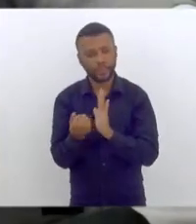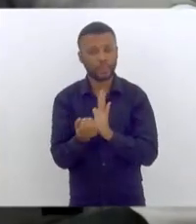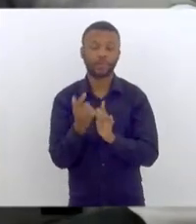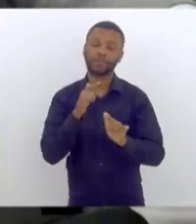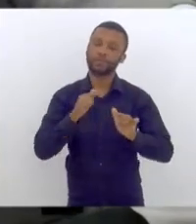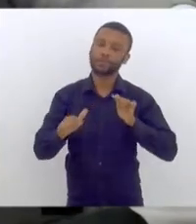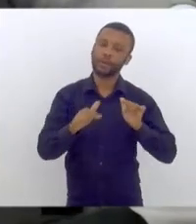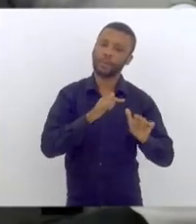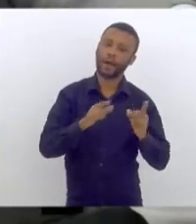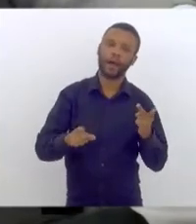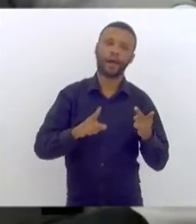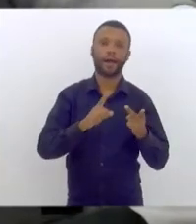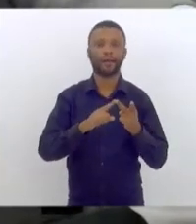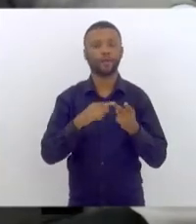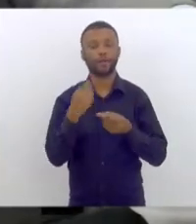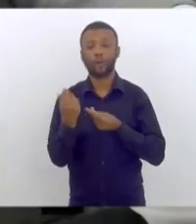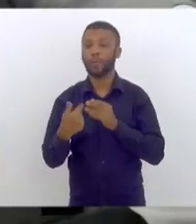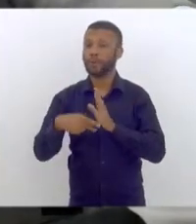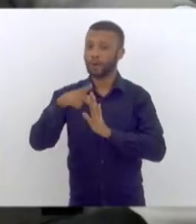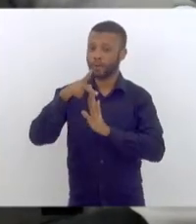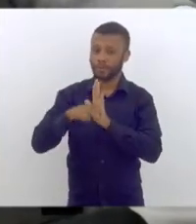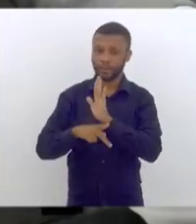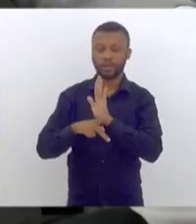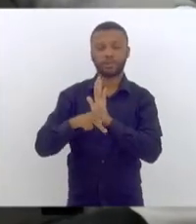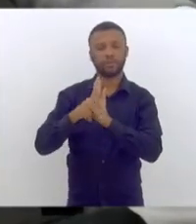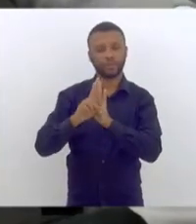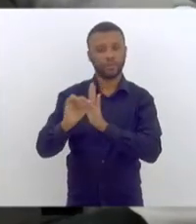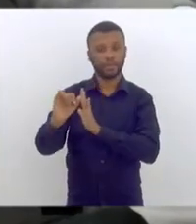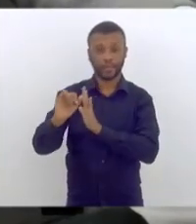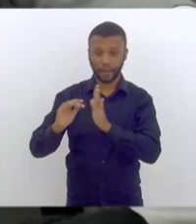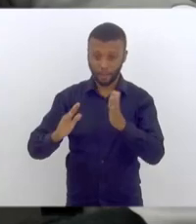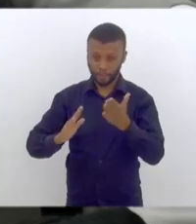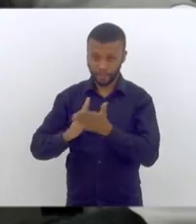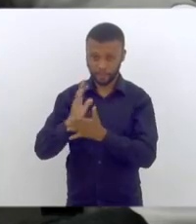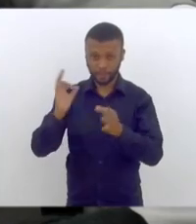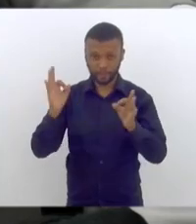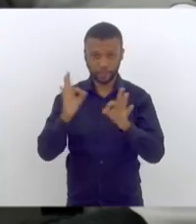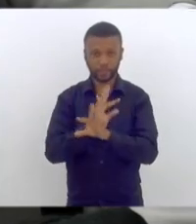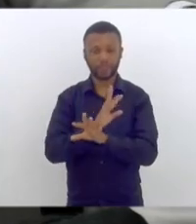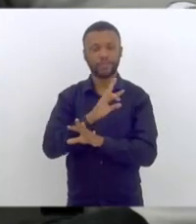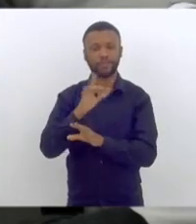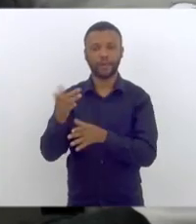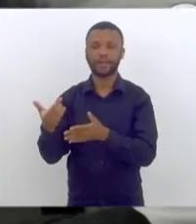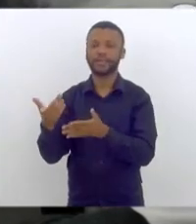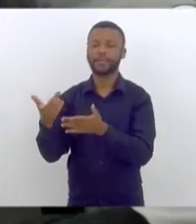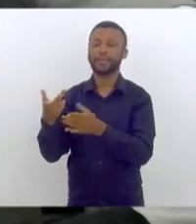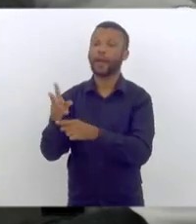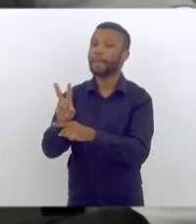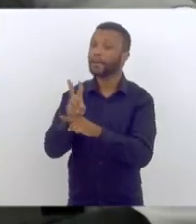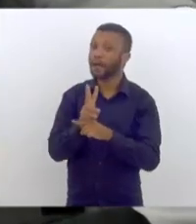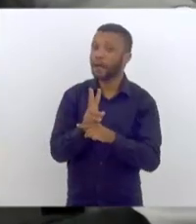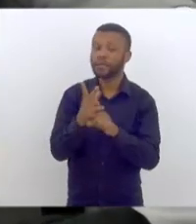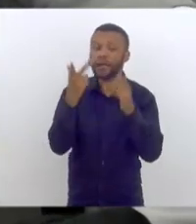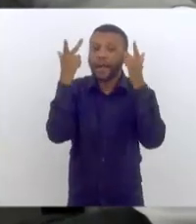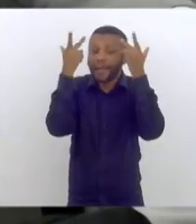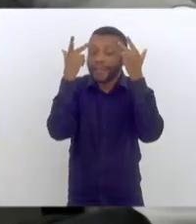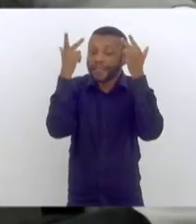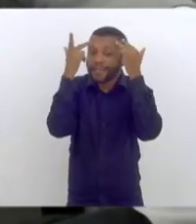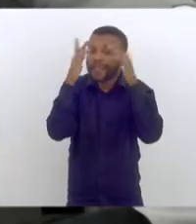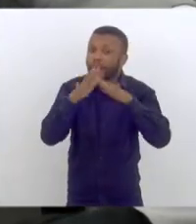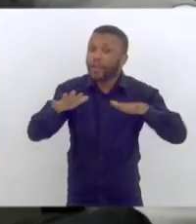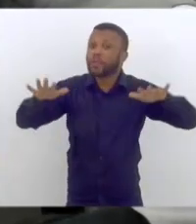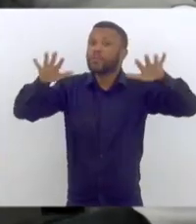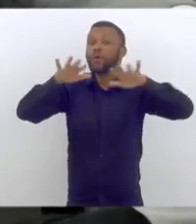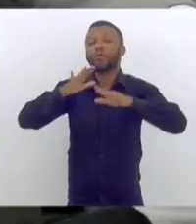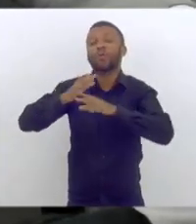traz externalidades do projeto e uma vez aprovados eles vão sendo concedidos então naturalmente se o orçamento for